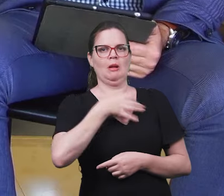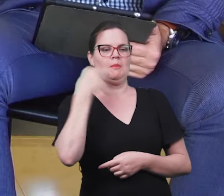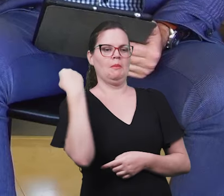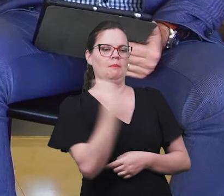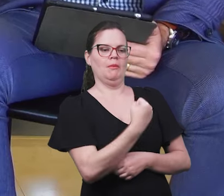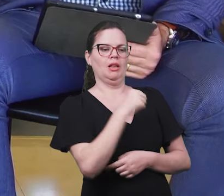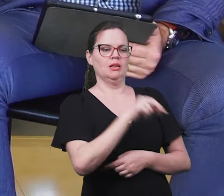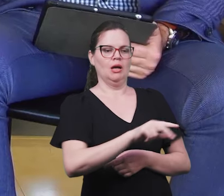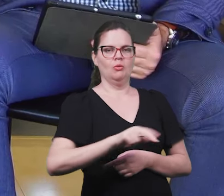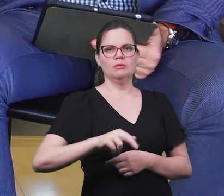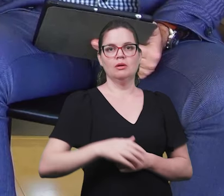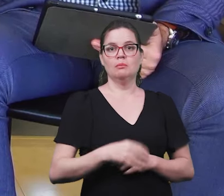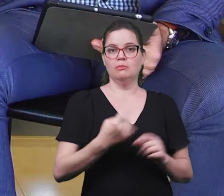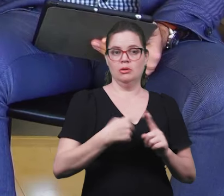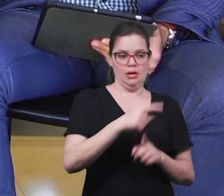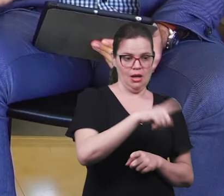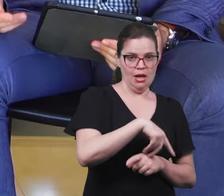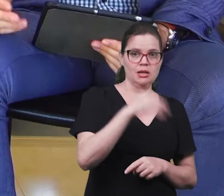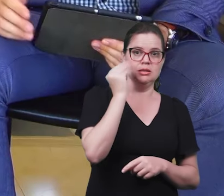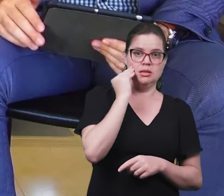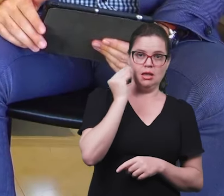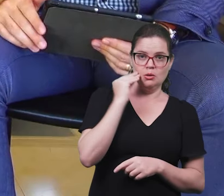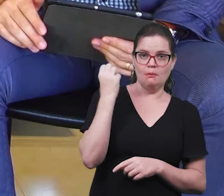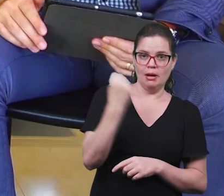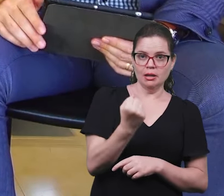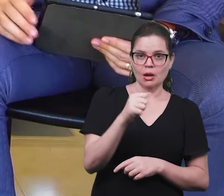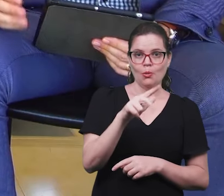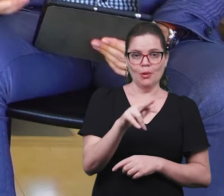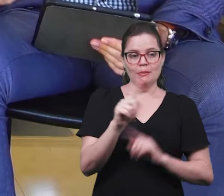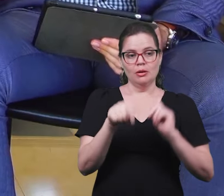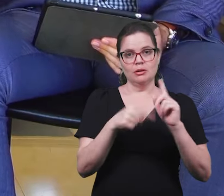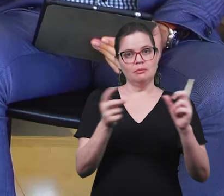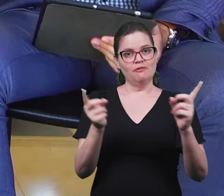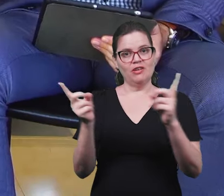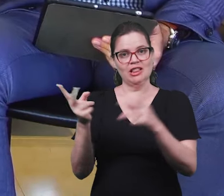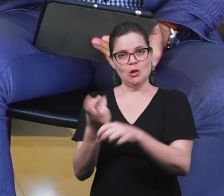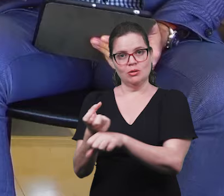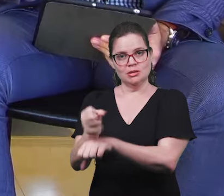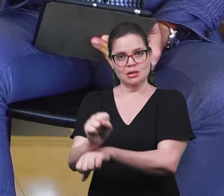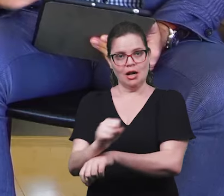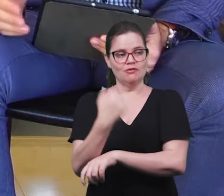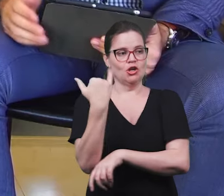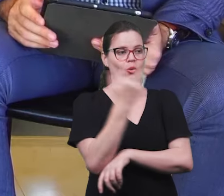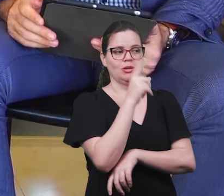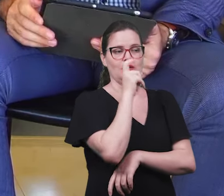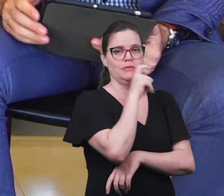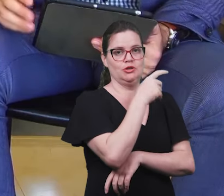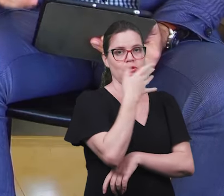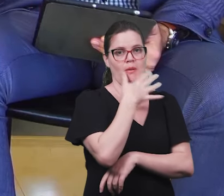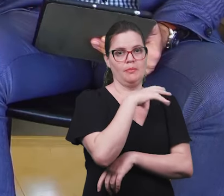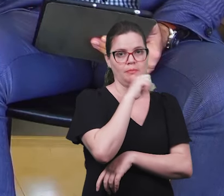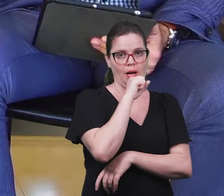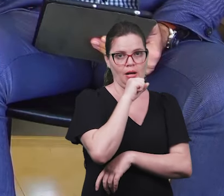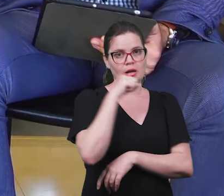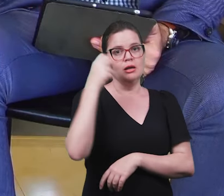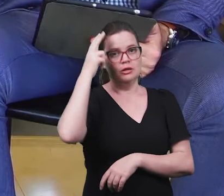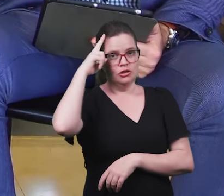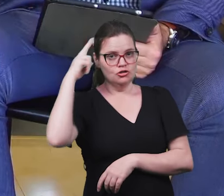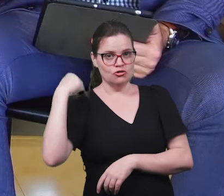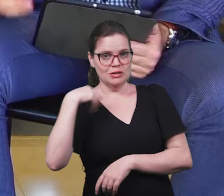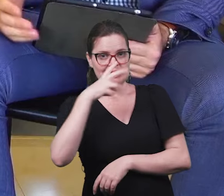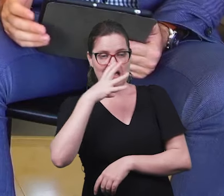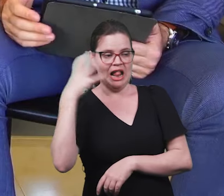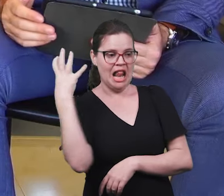Queriam matar o seu irmão, depois acabaram vendendo como escravo, contaram uma outra história para o pai. Mas ao invés de receberem